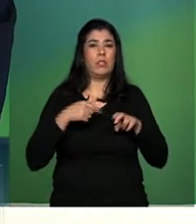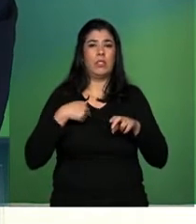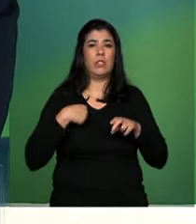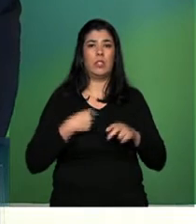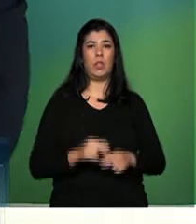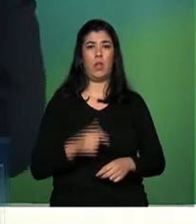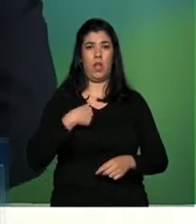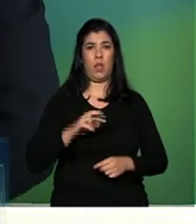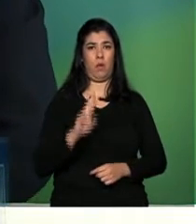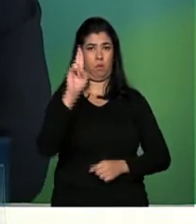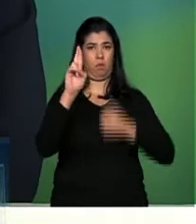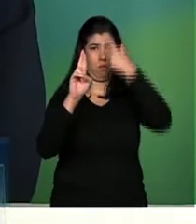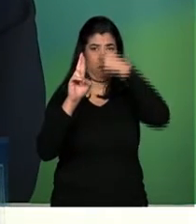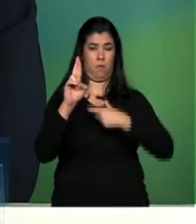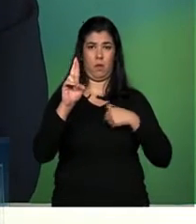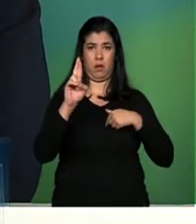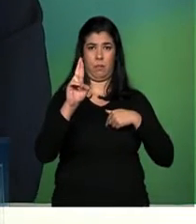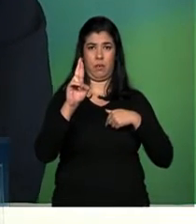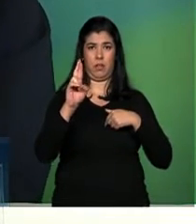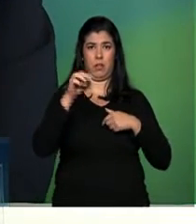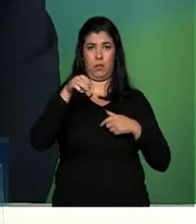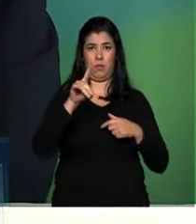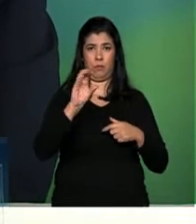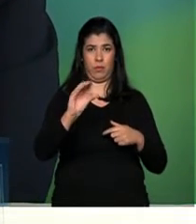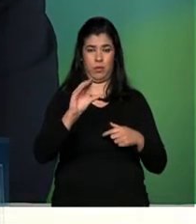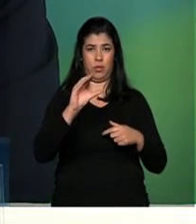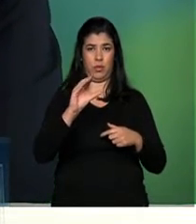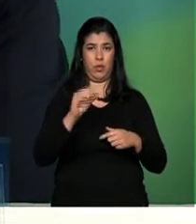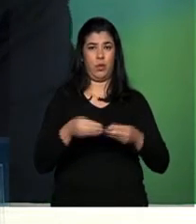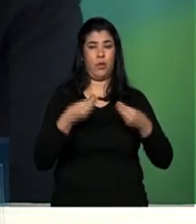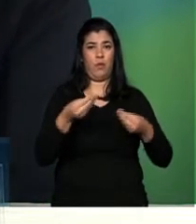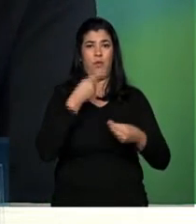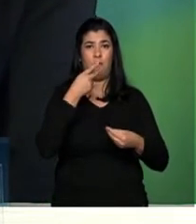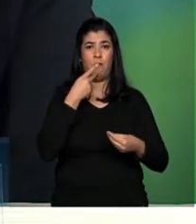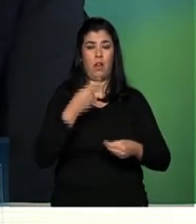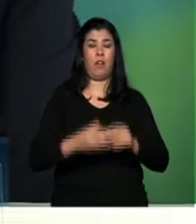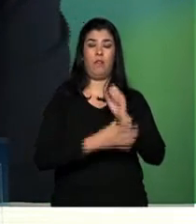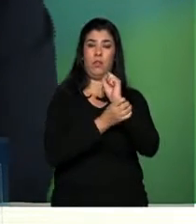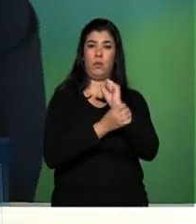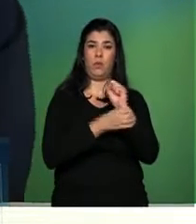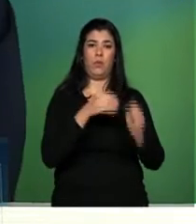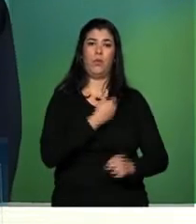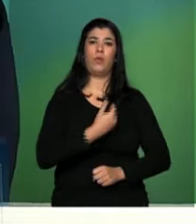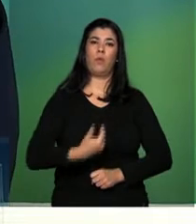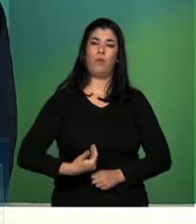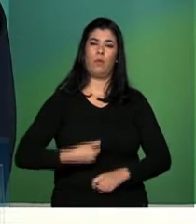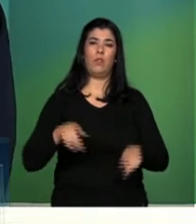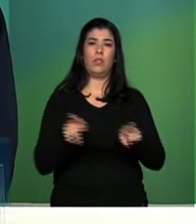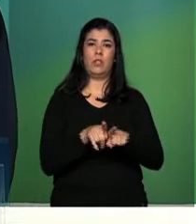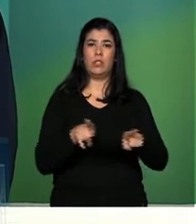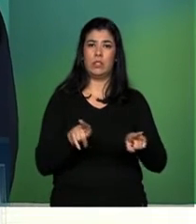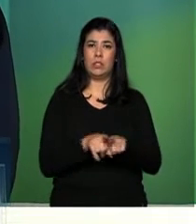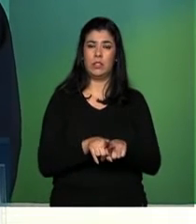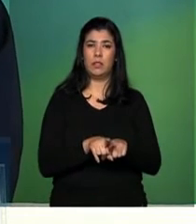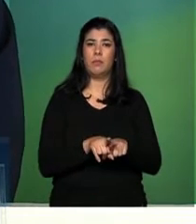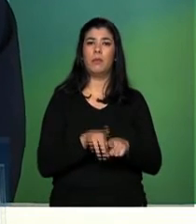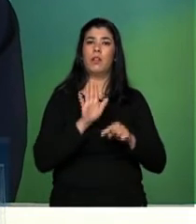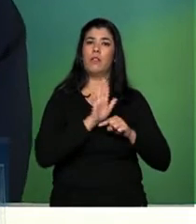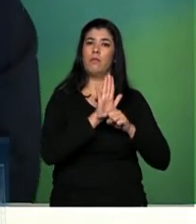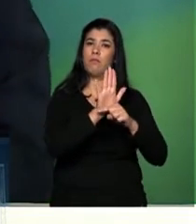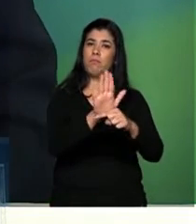como fiador, eu estou garantindo que o governo, em última instância, é